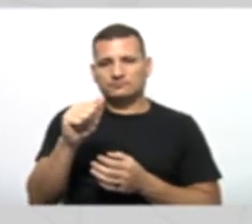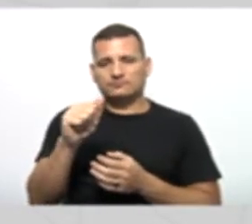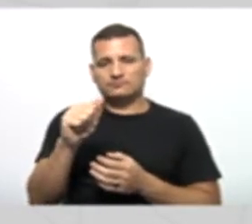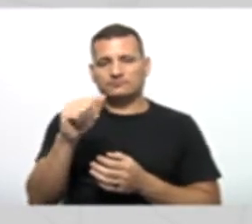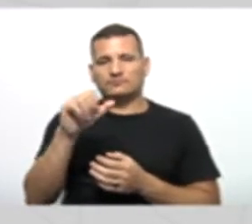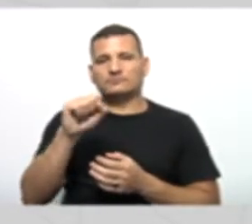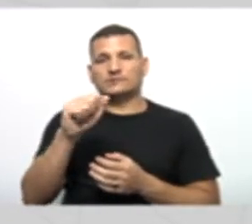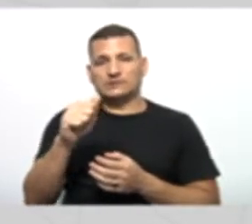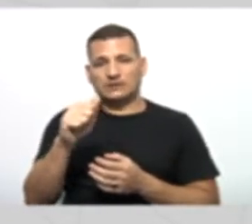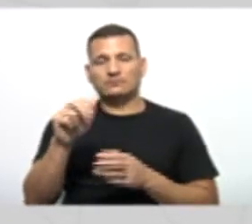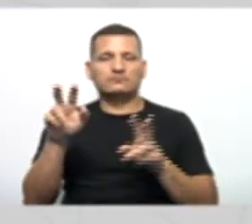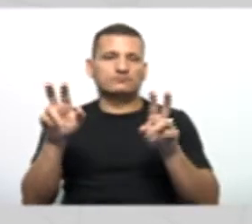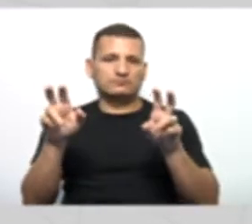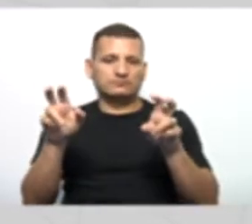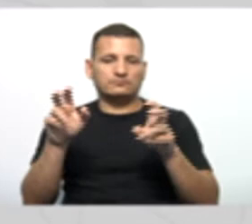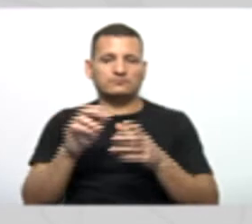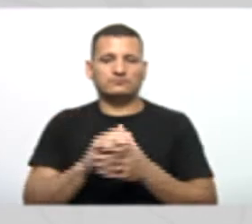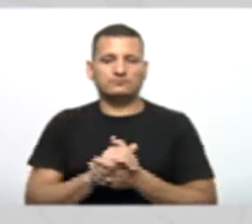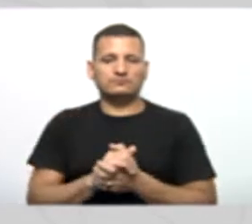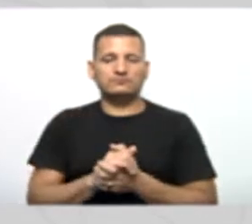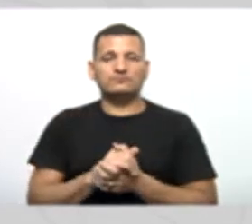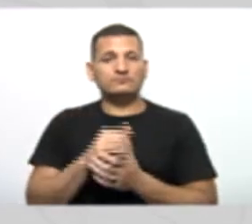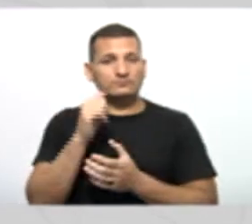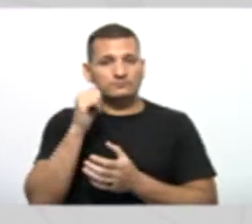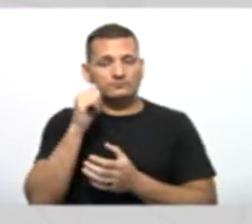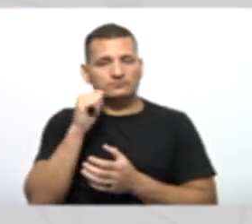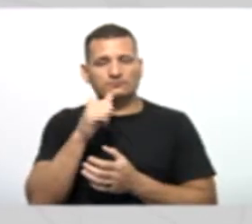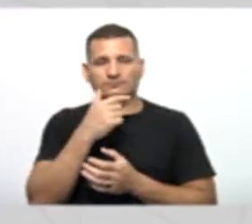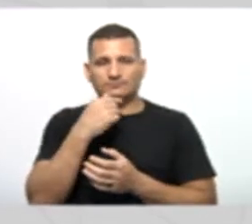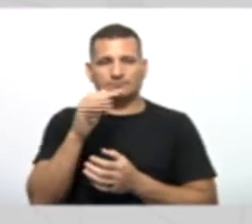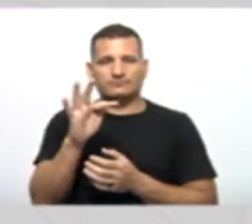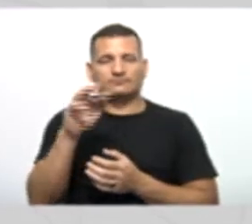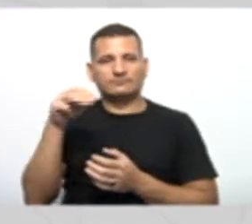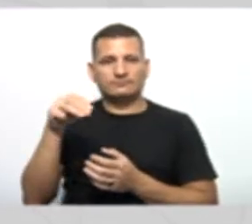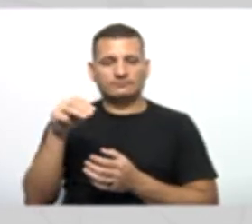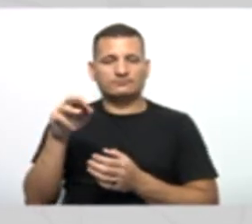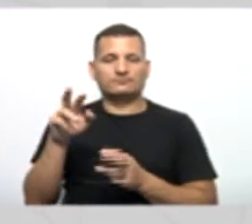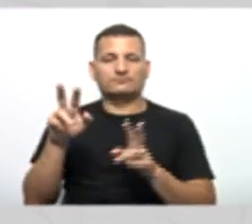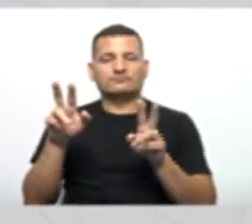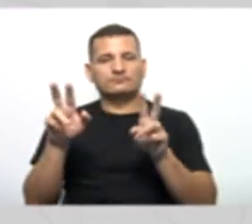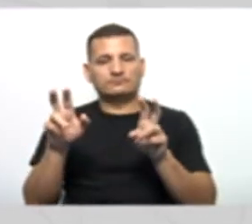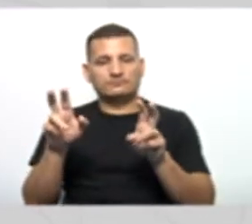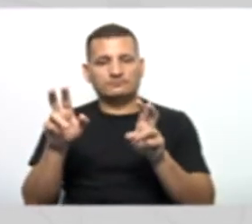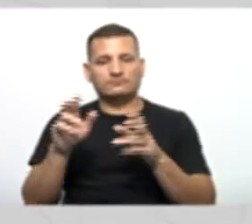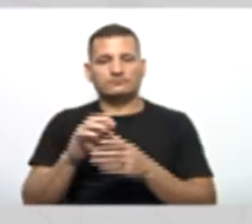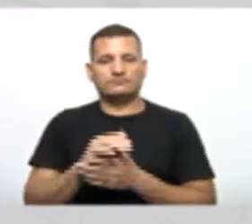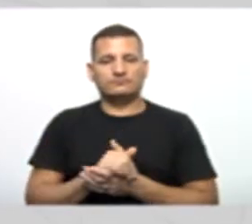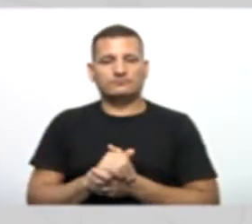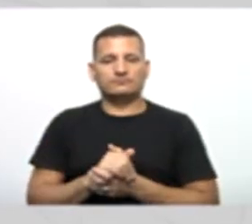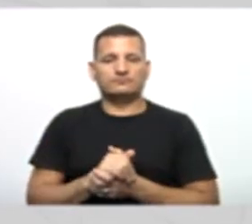aspas. O sexo dela, que é F, vejam que está correspondendo. CPF,